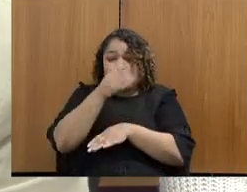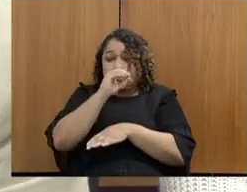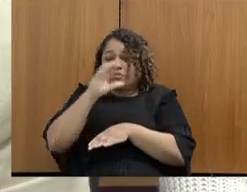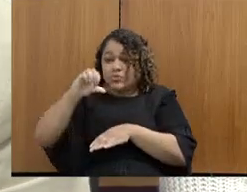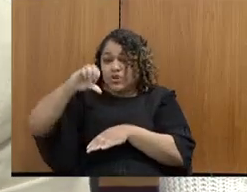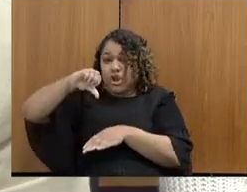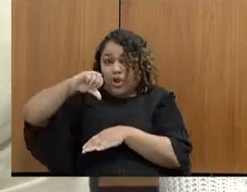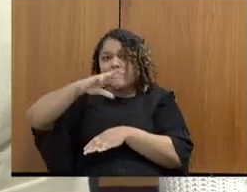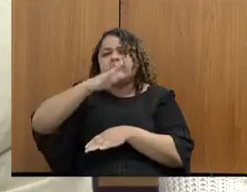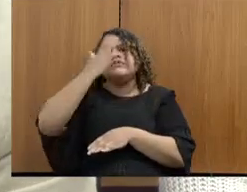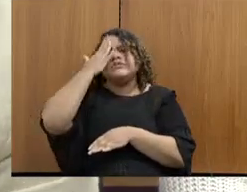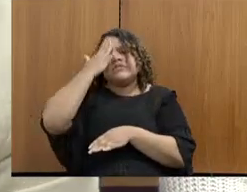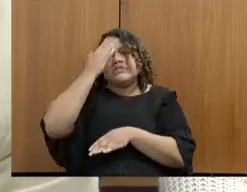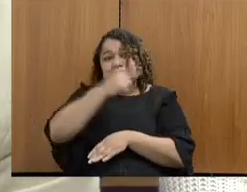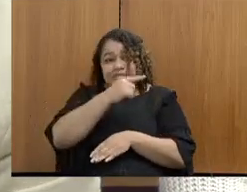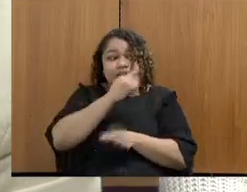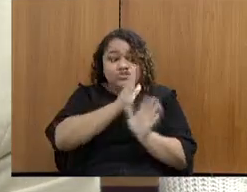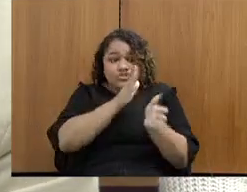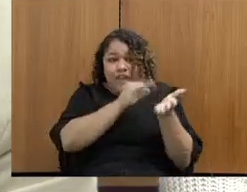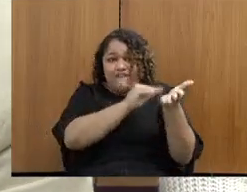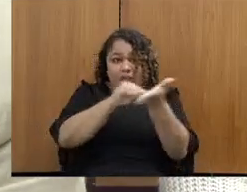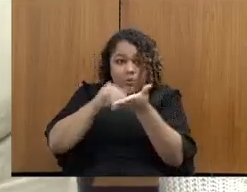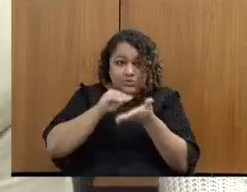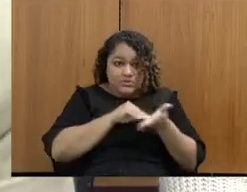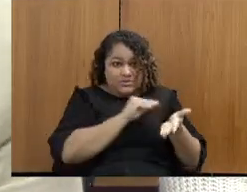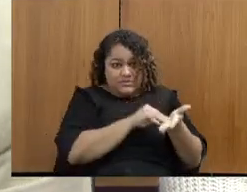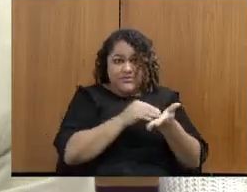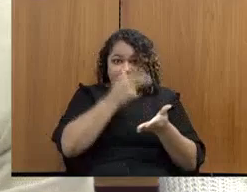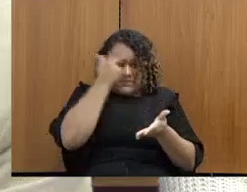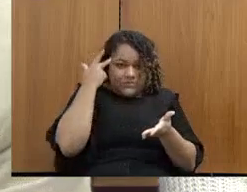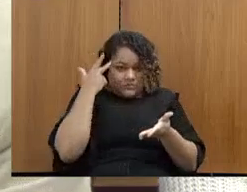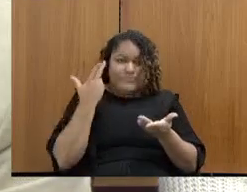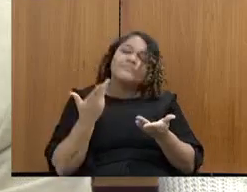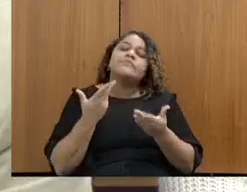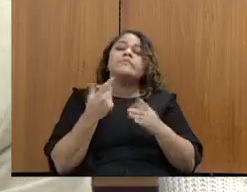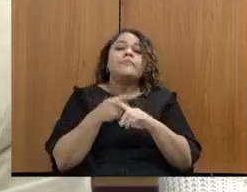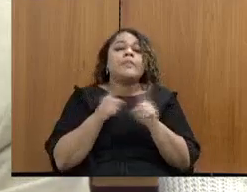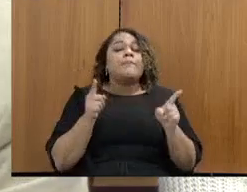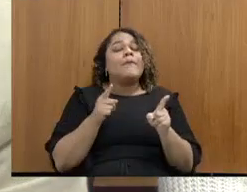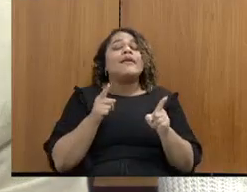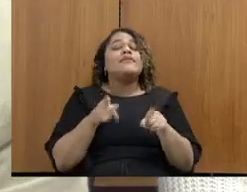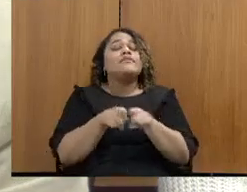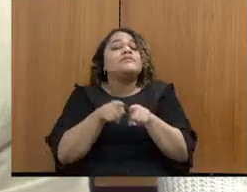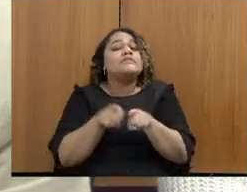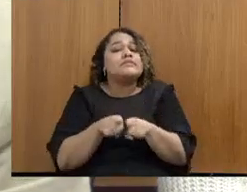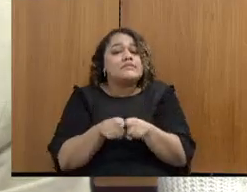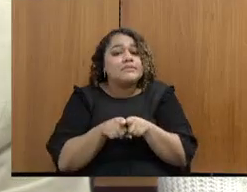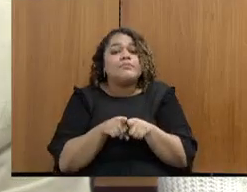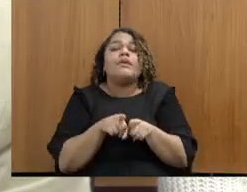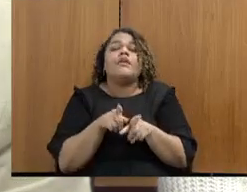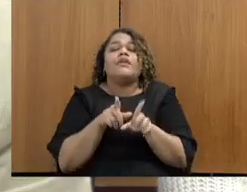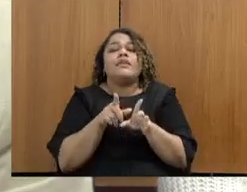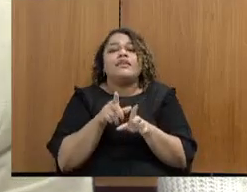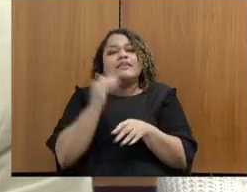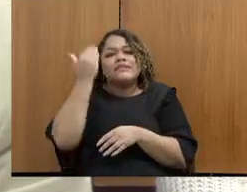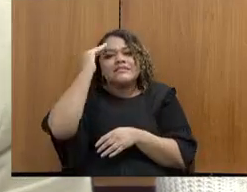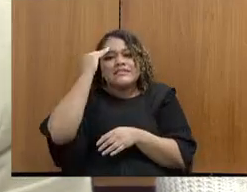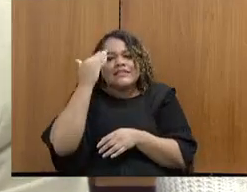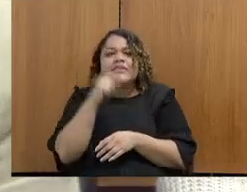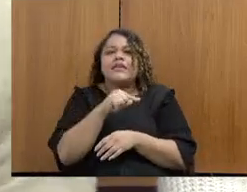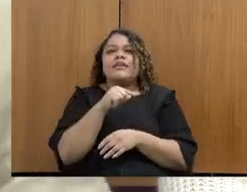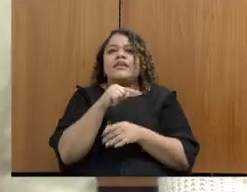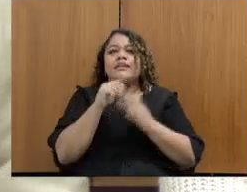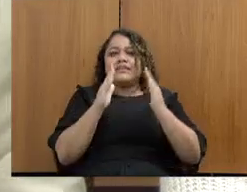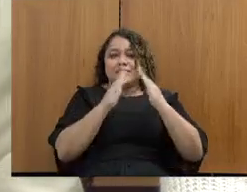gente tem que ter essa sensibilidade esse apoio mas também no sentido do seguinte de voltar já que é uma delegacia